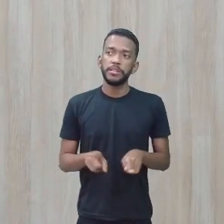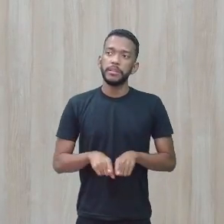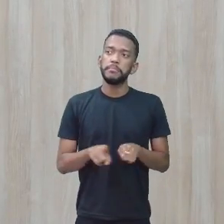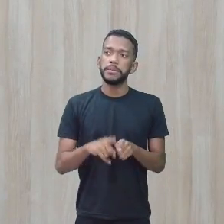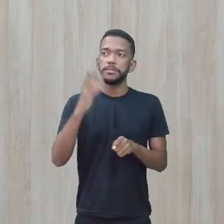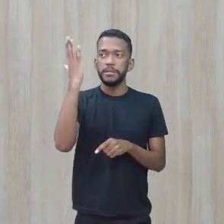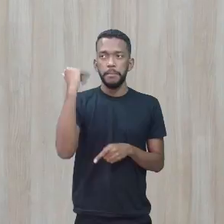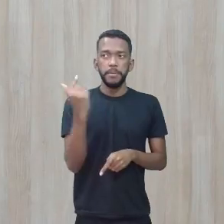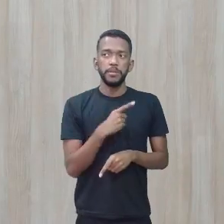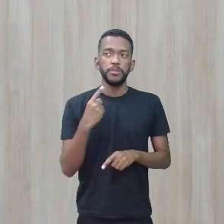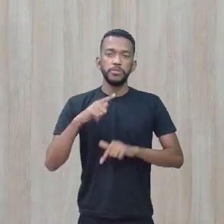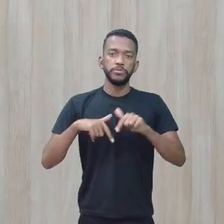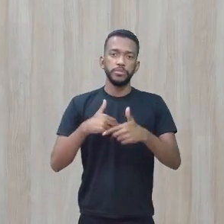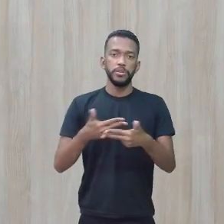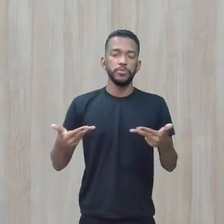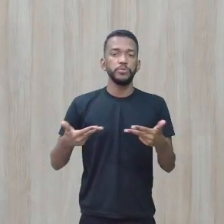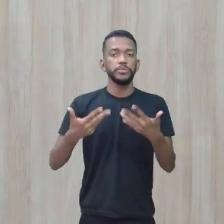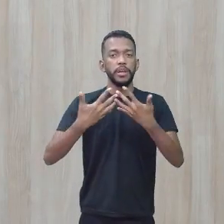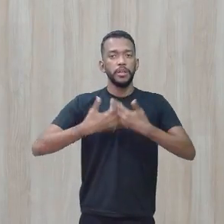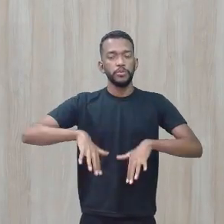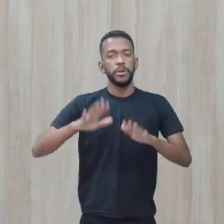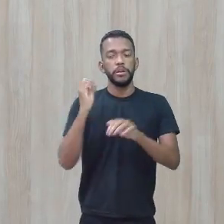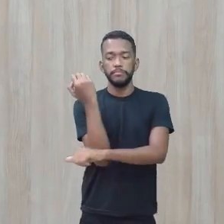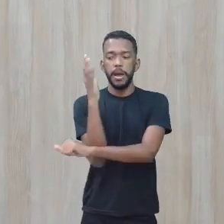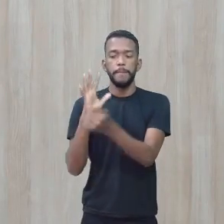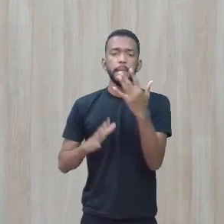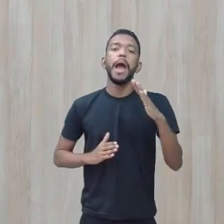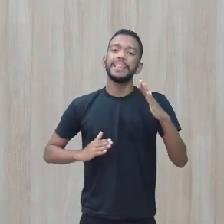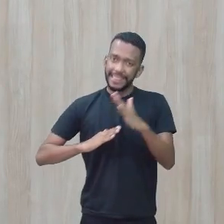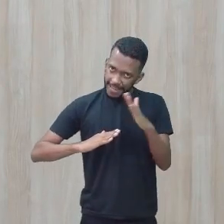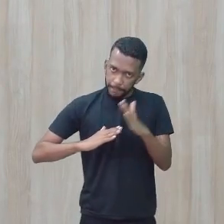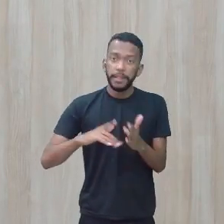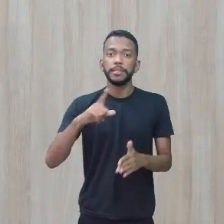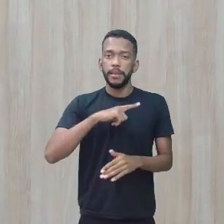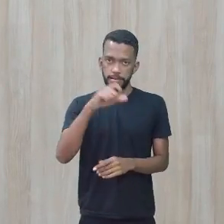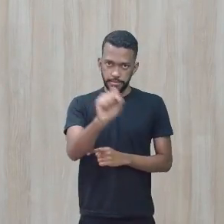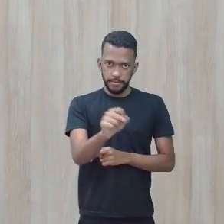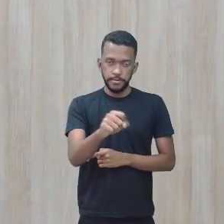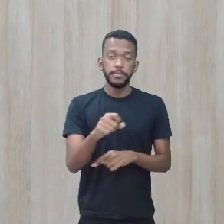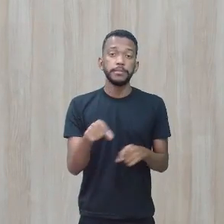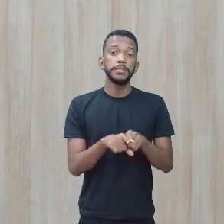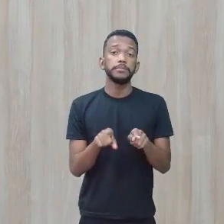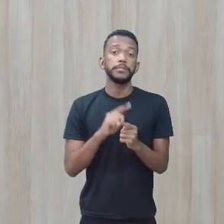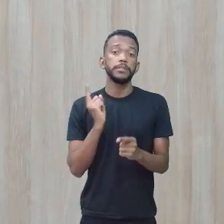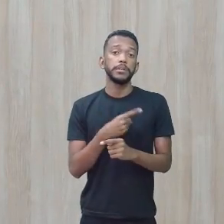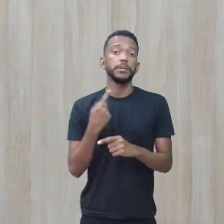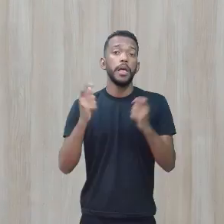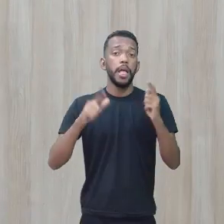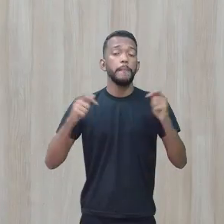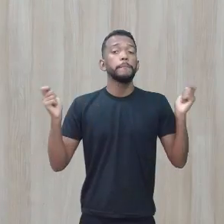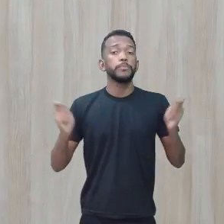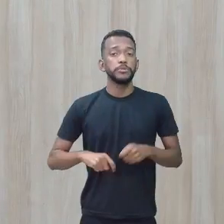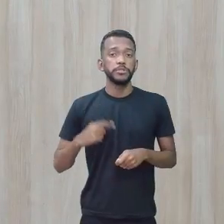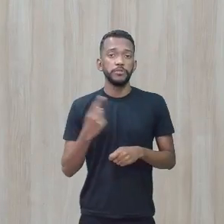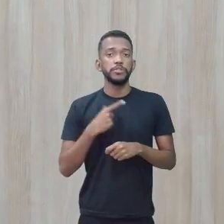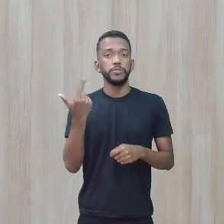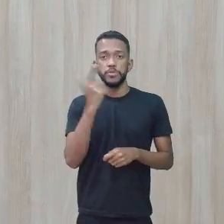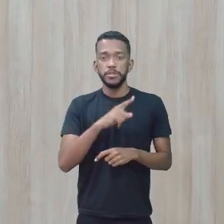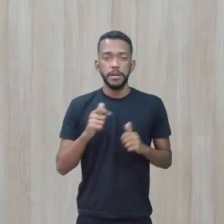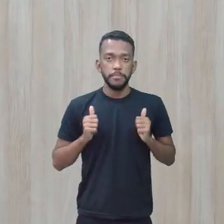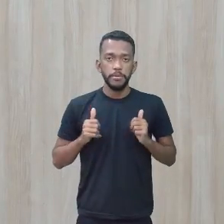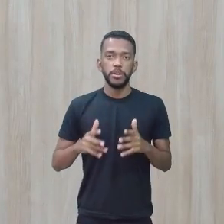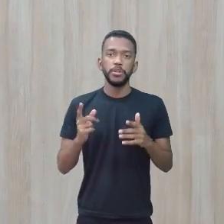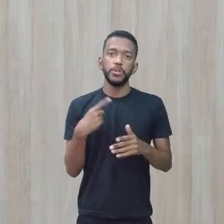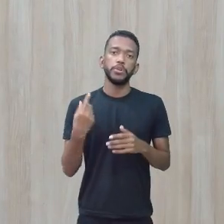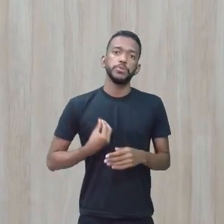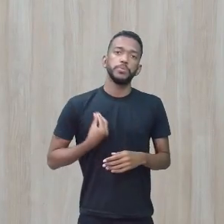nossos recursos naturais, eles são finitos, sim, né? E que também é possível a gente ser protagonista